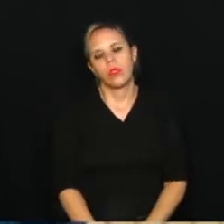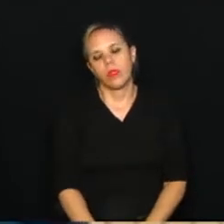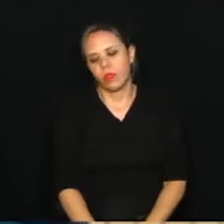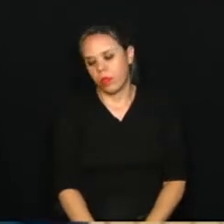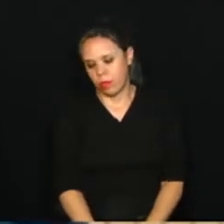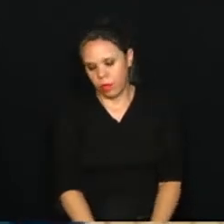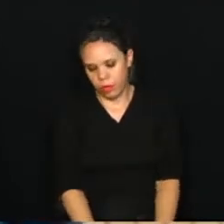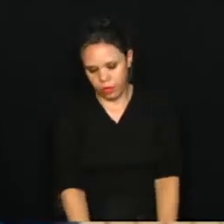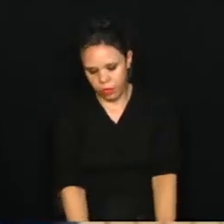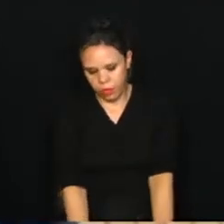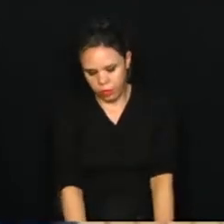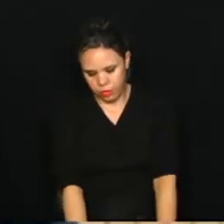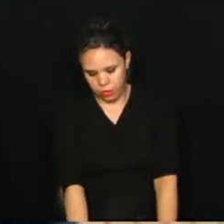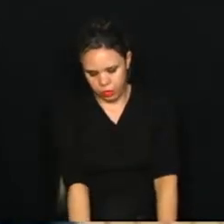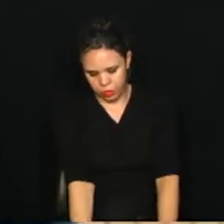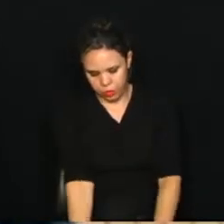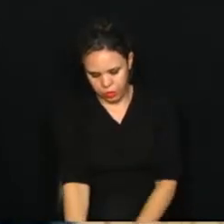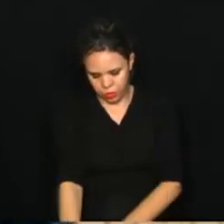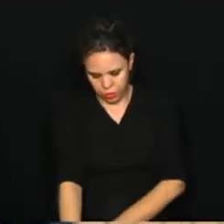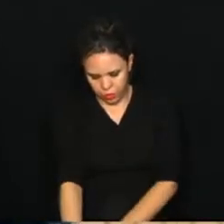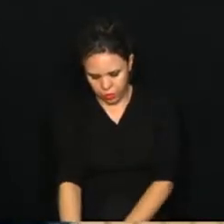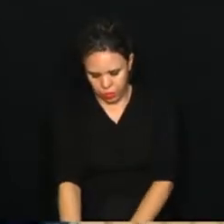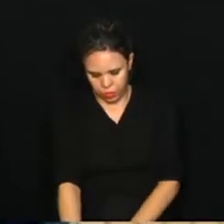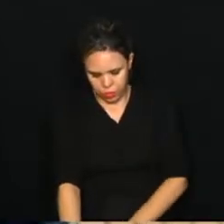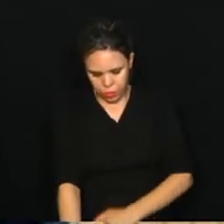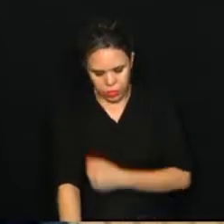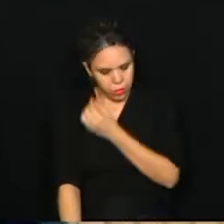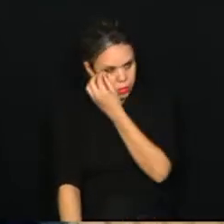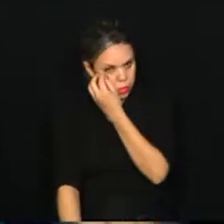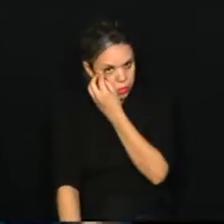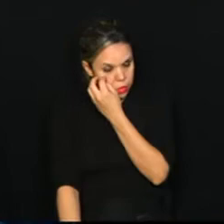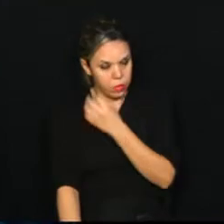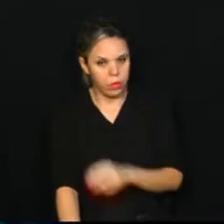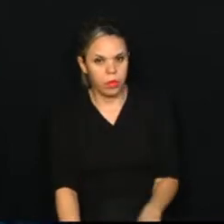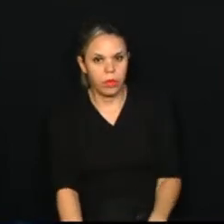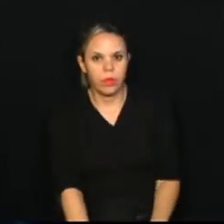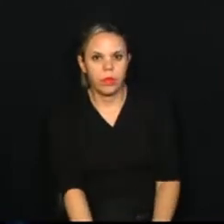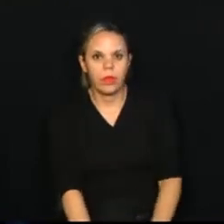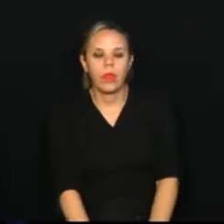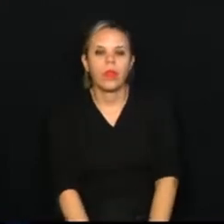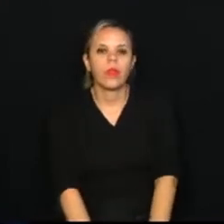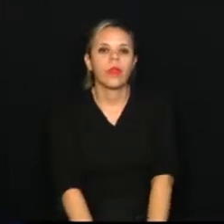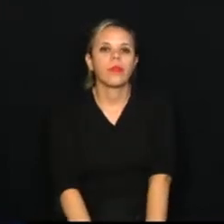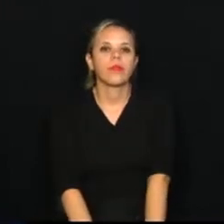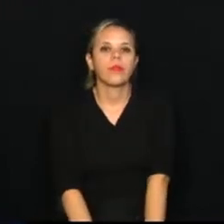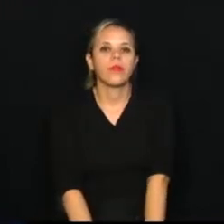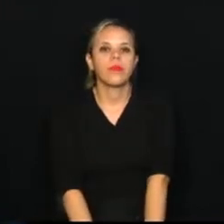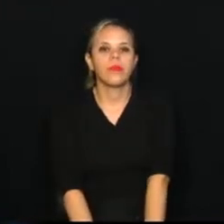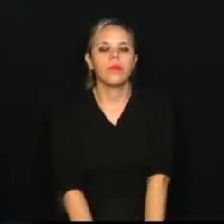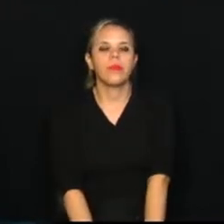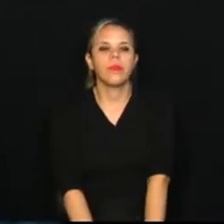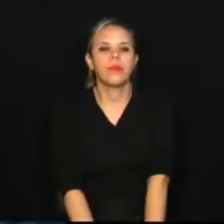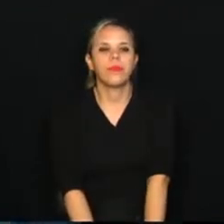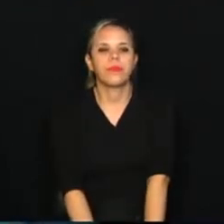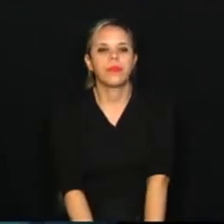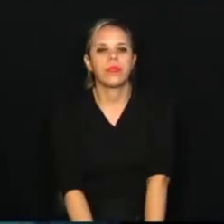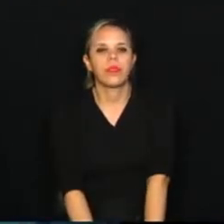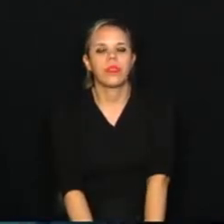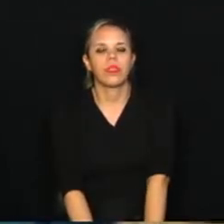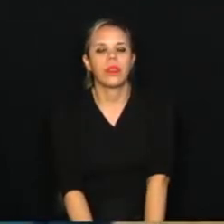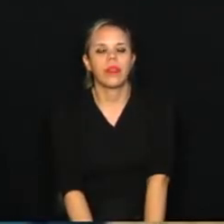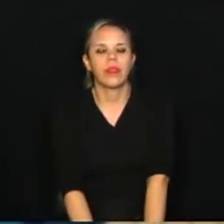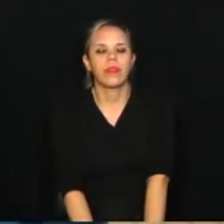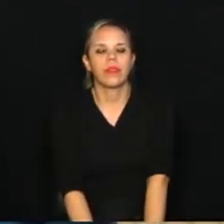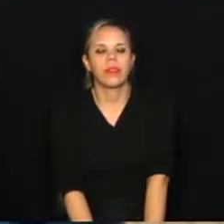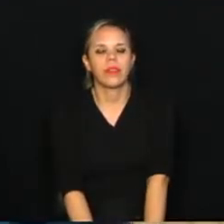Onde que está? Ele falou para eu apertar aqui, não aconteceu nada. Tá.